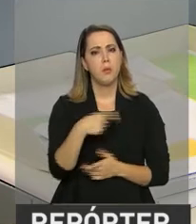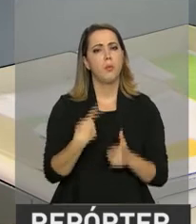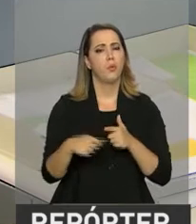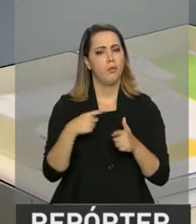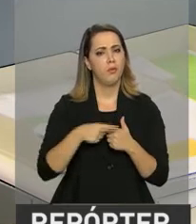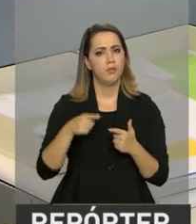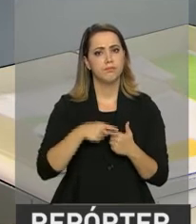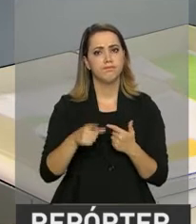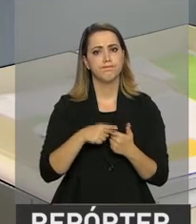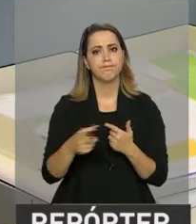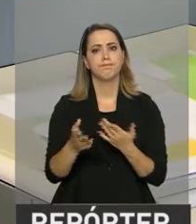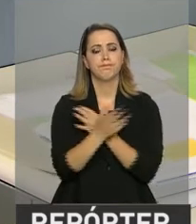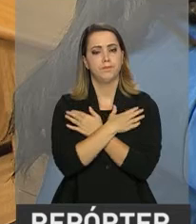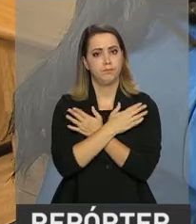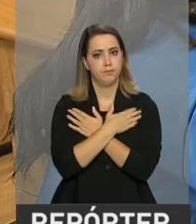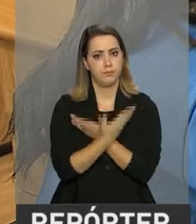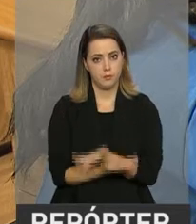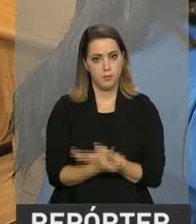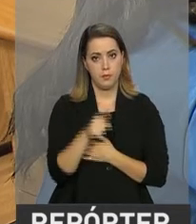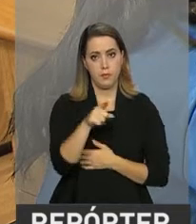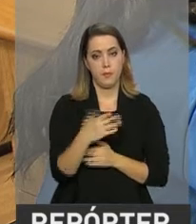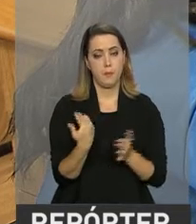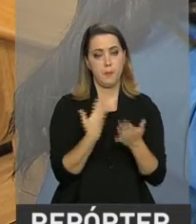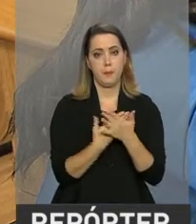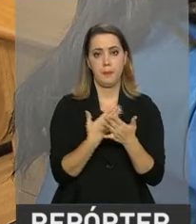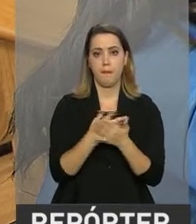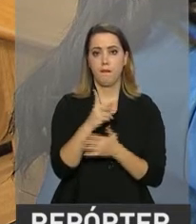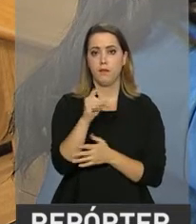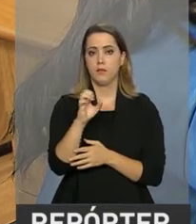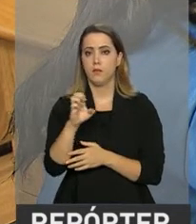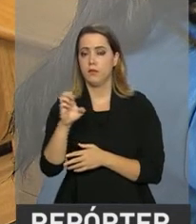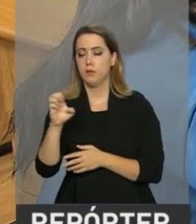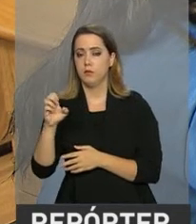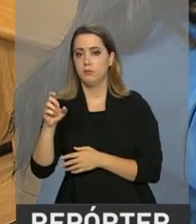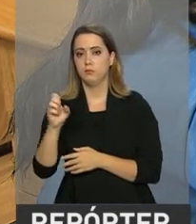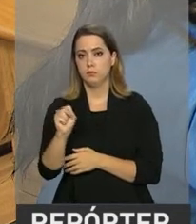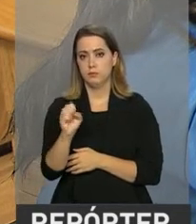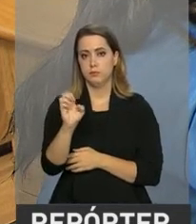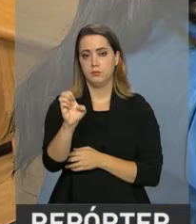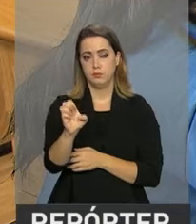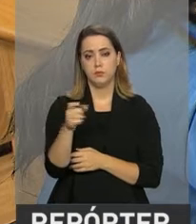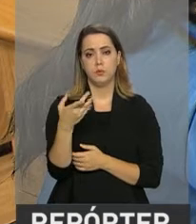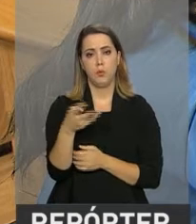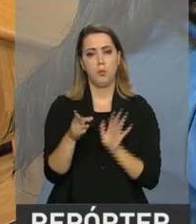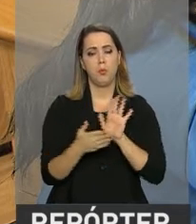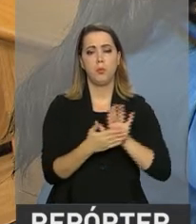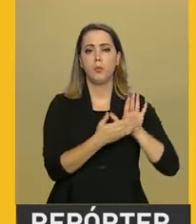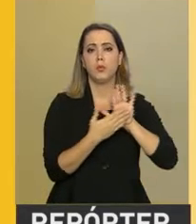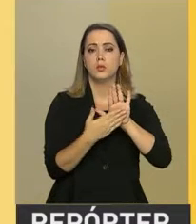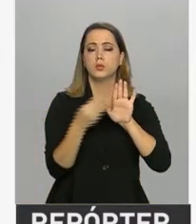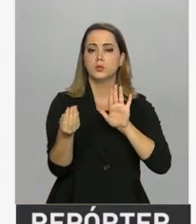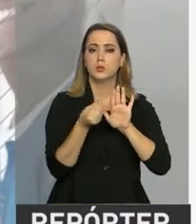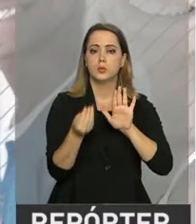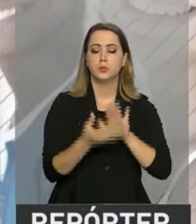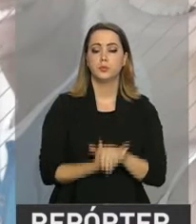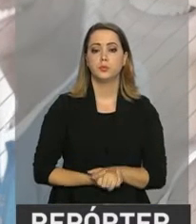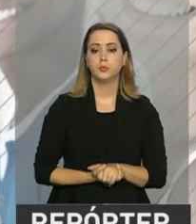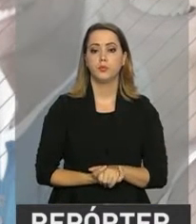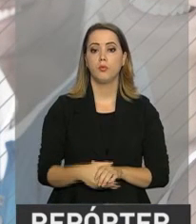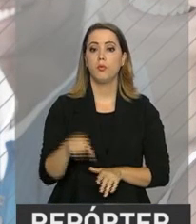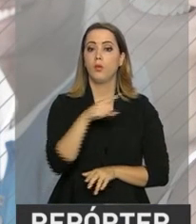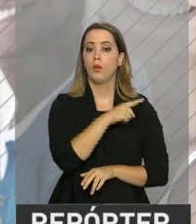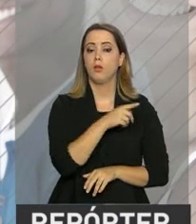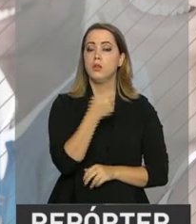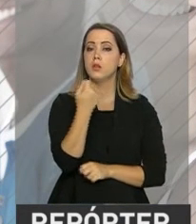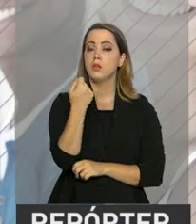das vagas formais de emprego um estudo do dieese fez um panorama do desemprego nessa faixa etária em porto alegre o